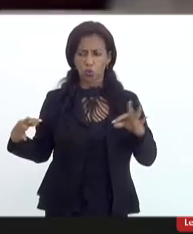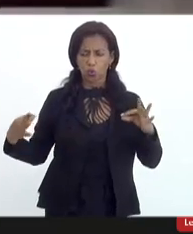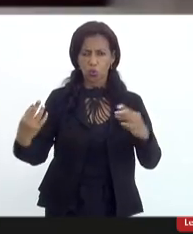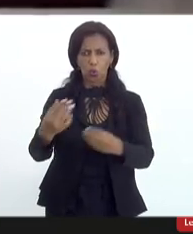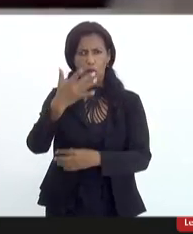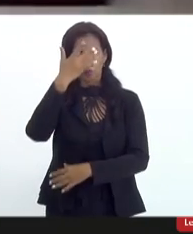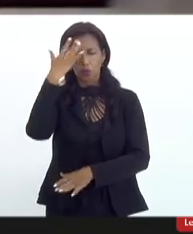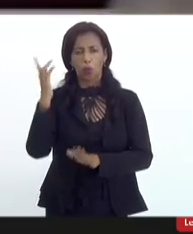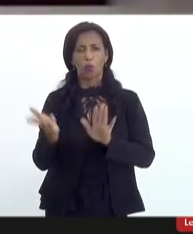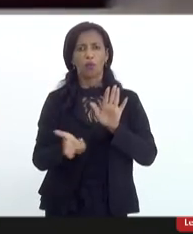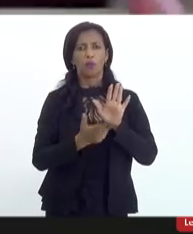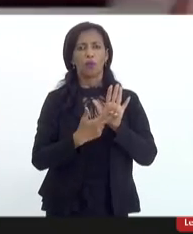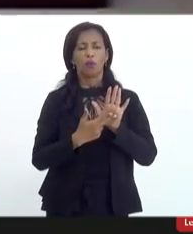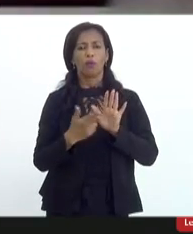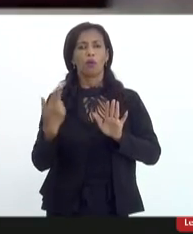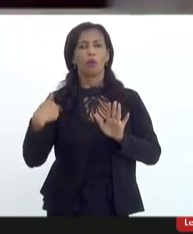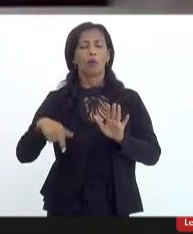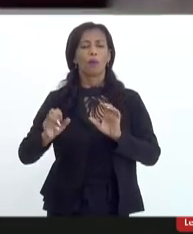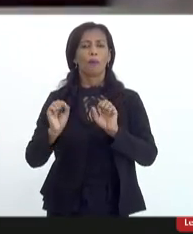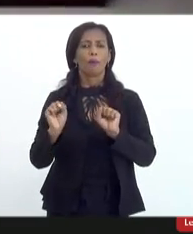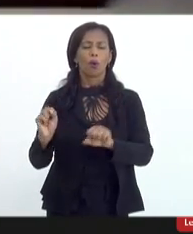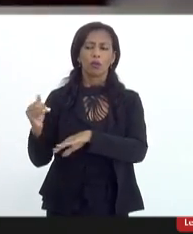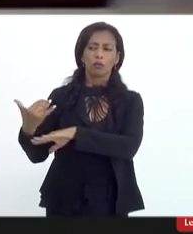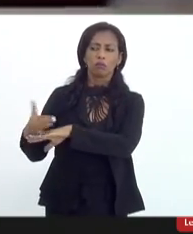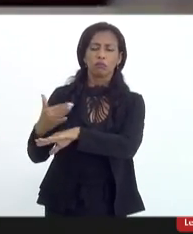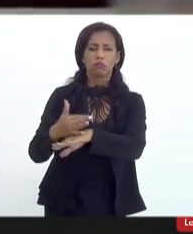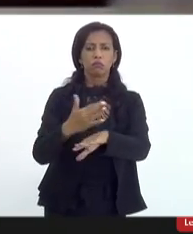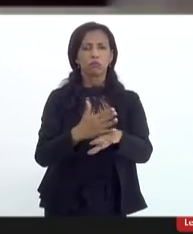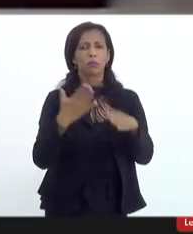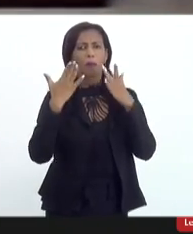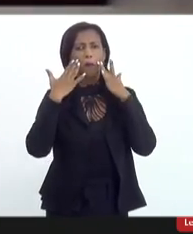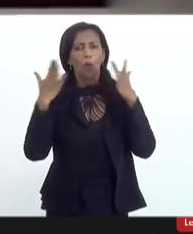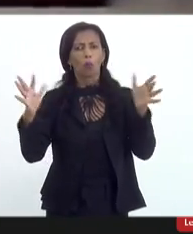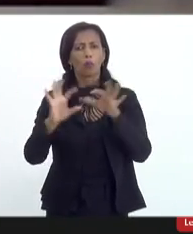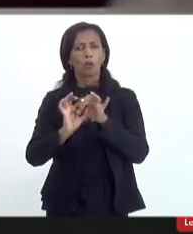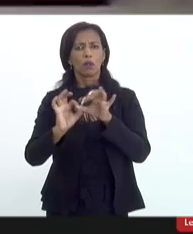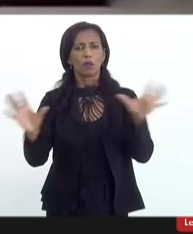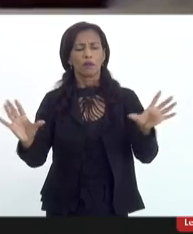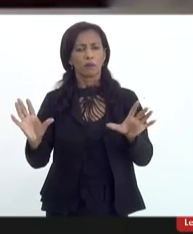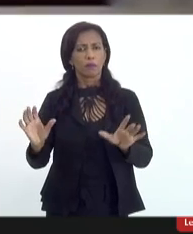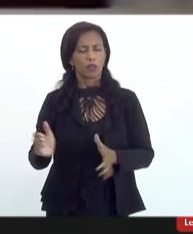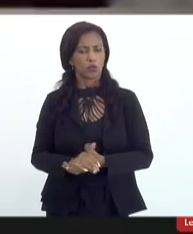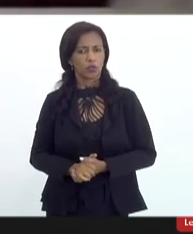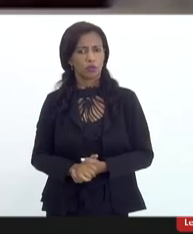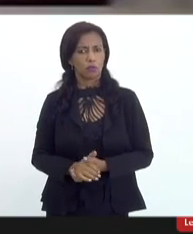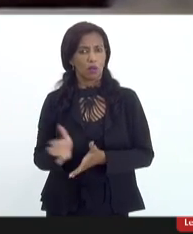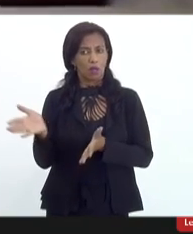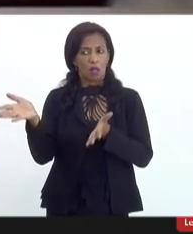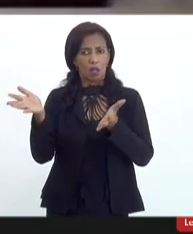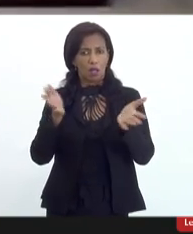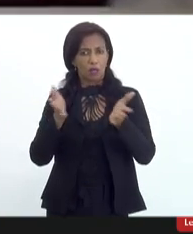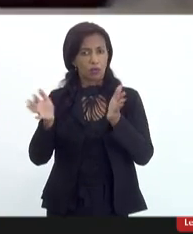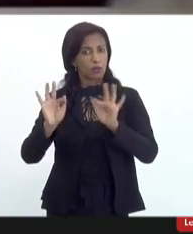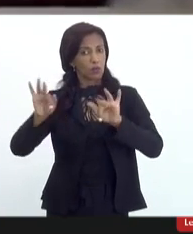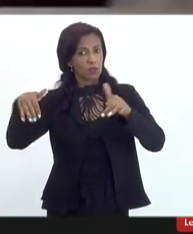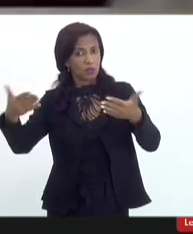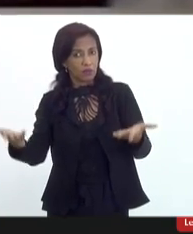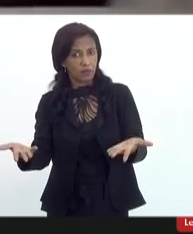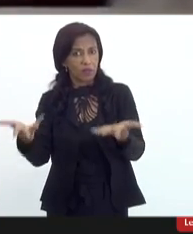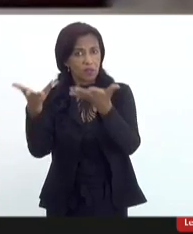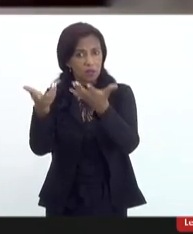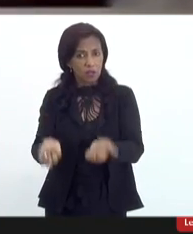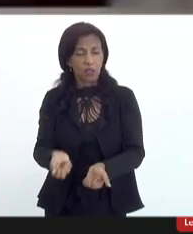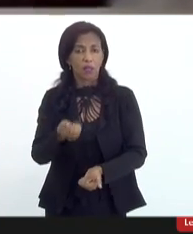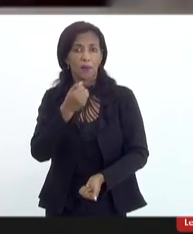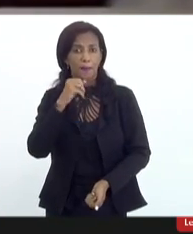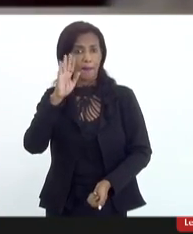confissões religiosas podem exercer público e livremente o seu culto, associando-se para esse fim e adquirindo